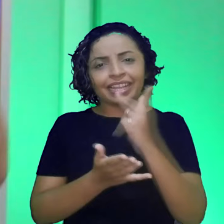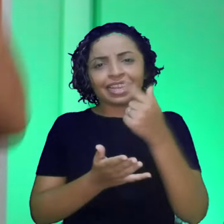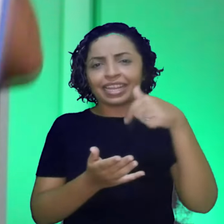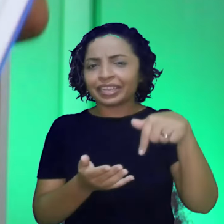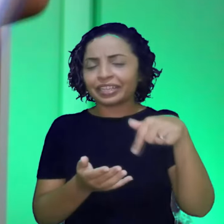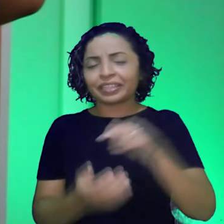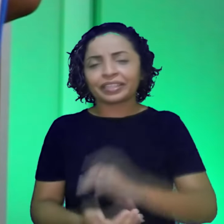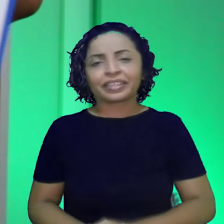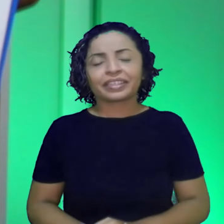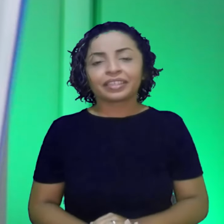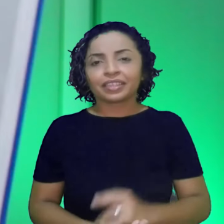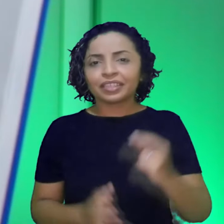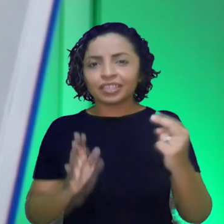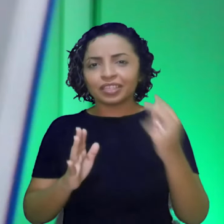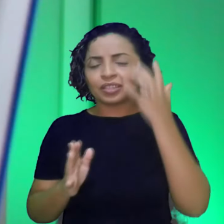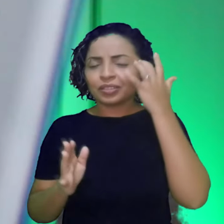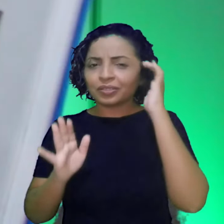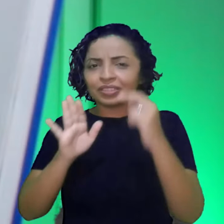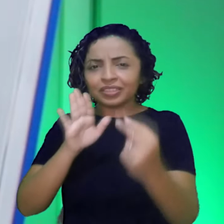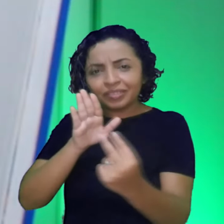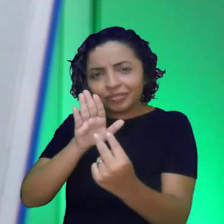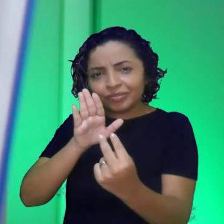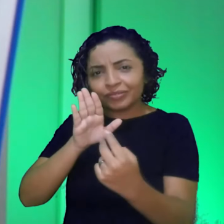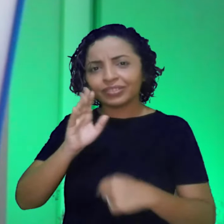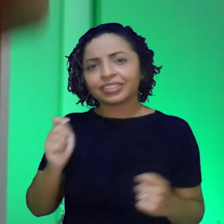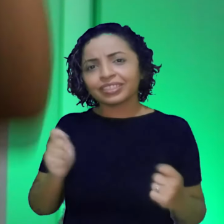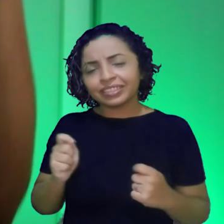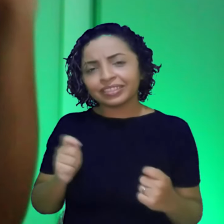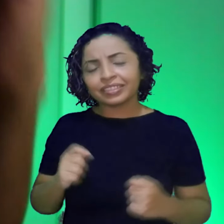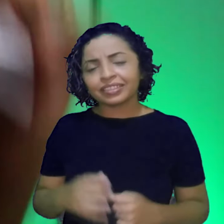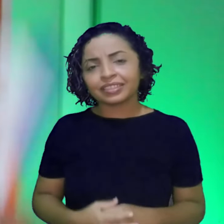Não sei se vocês estão conseguindo pegar aí.